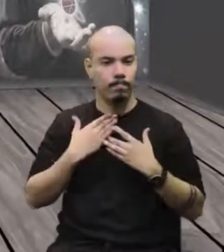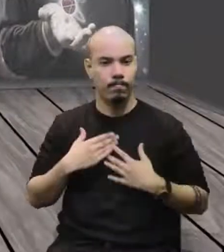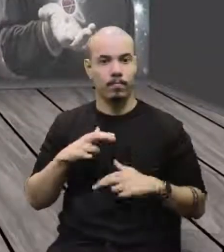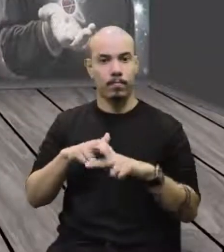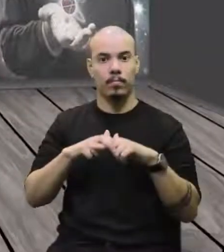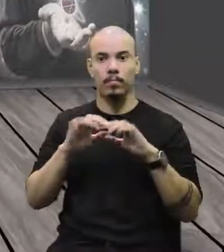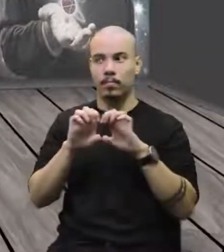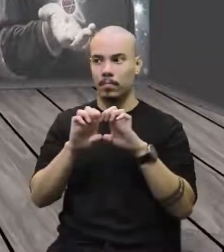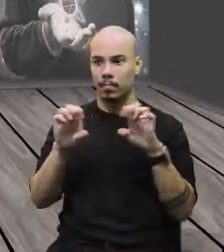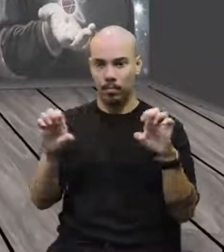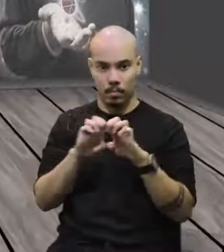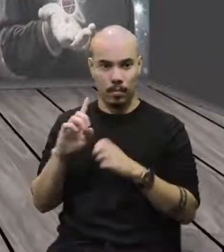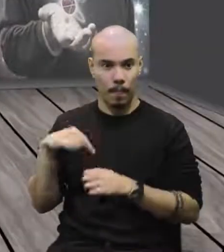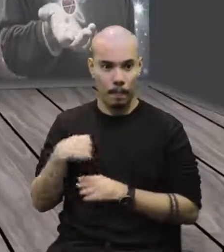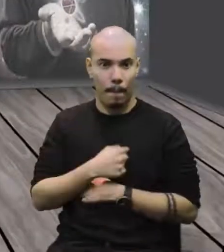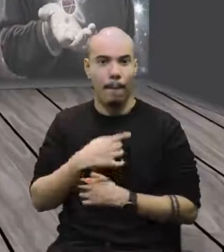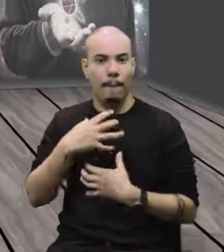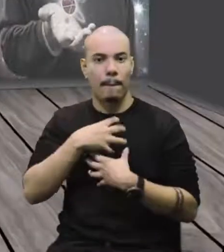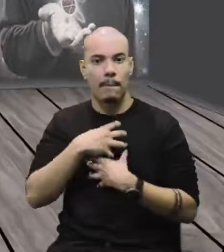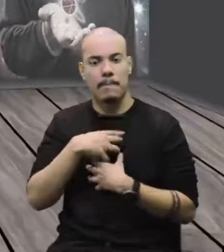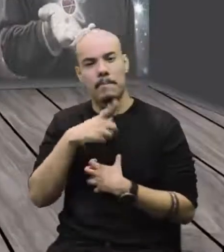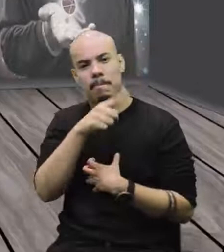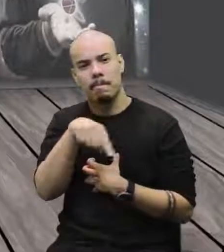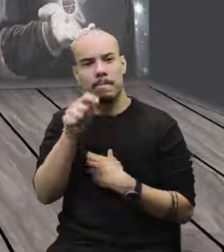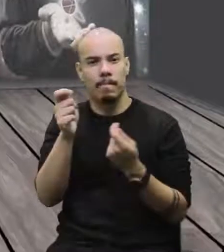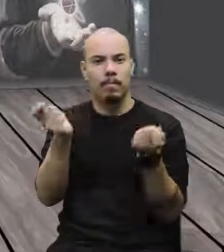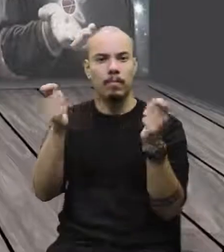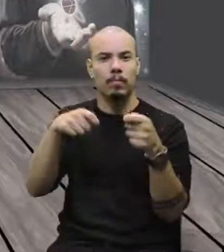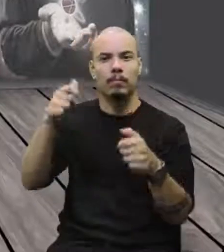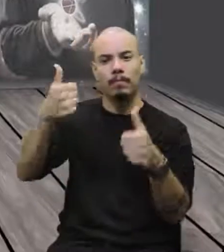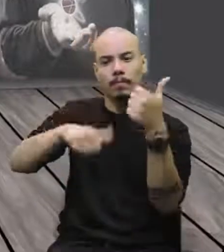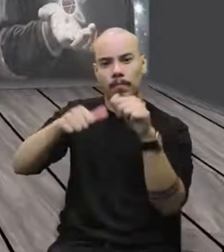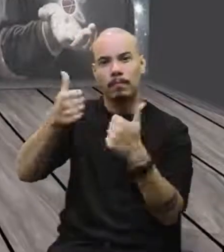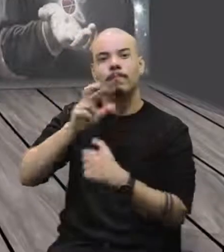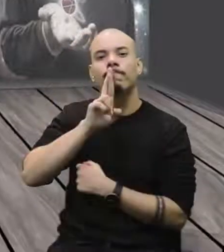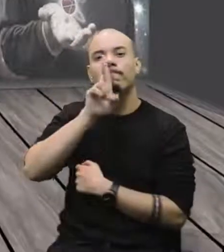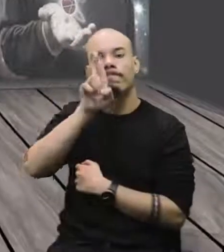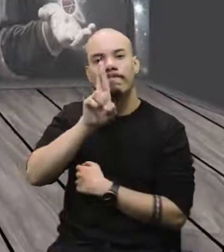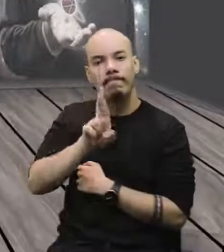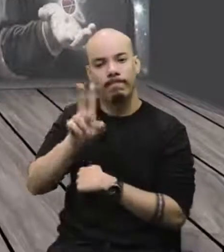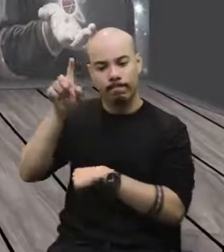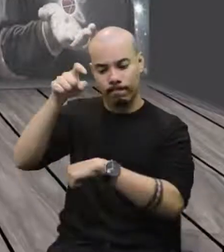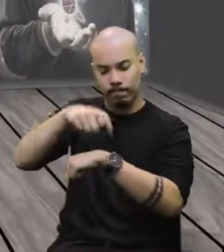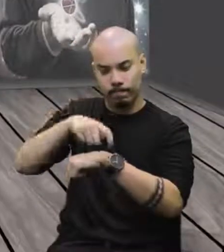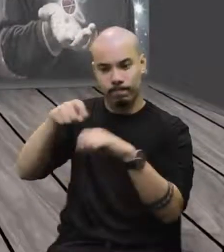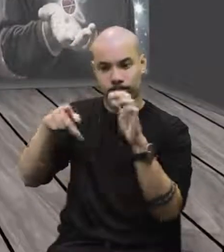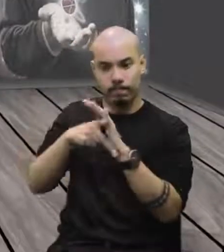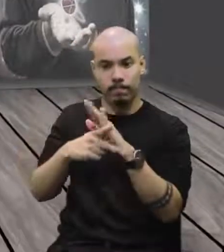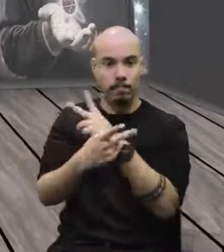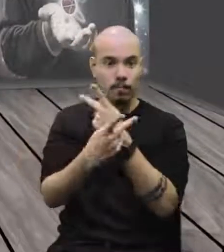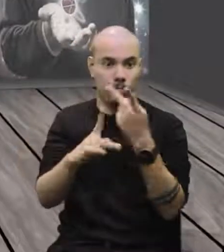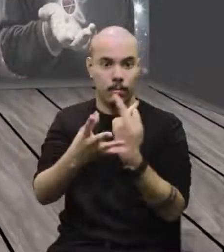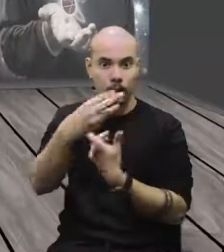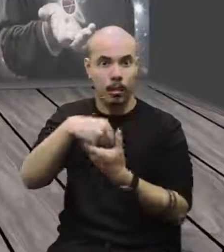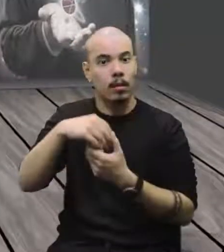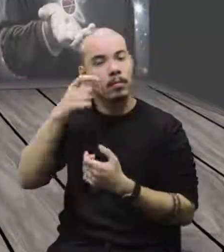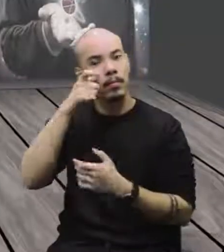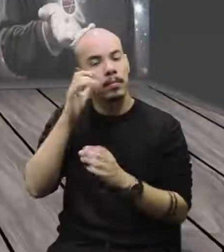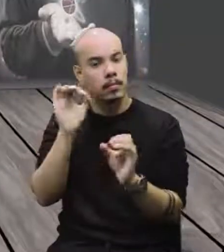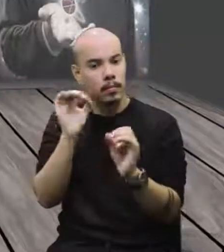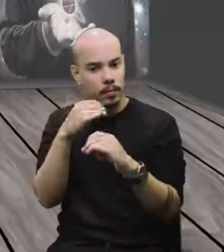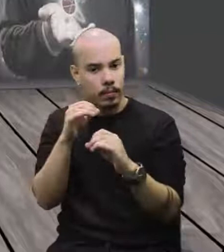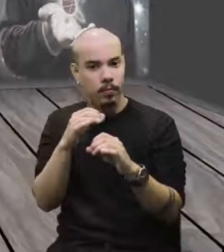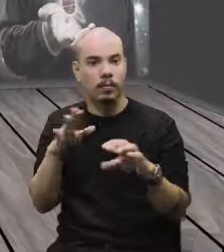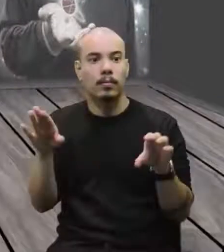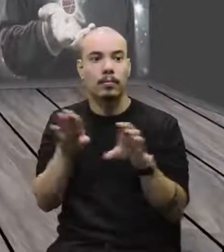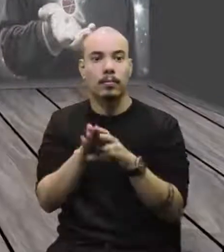são de maneira que você possa estar avaliando os resultados naquele momento que você está trabalhando no laboratório. Isso. E a equação vai